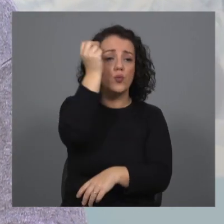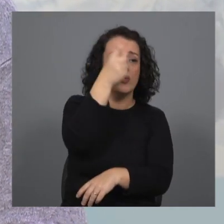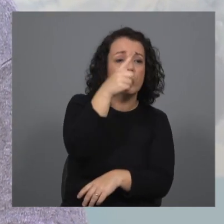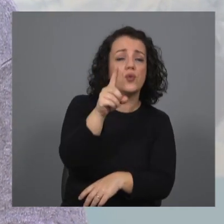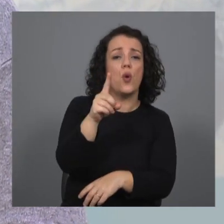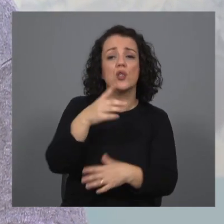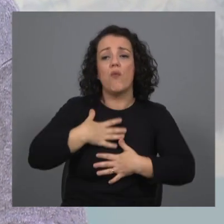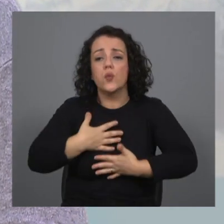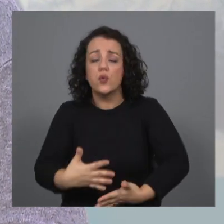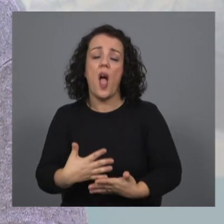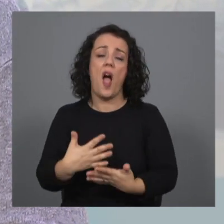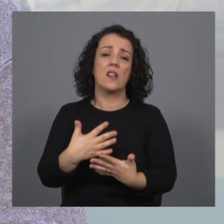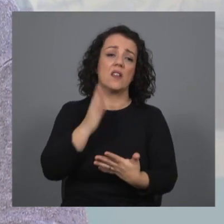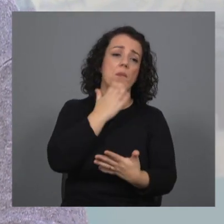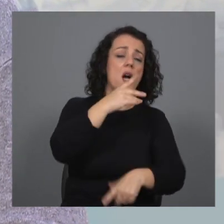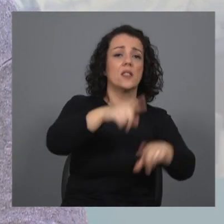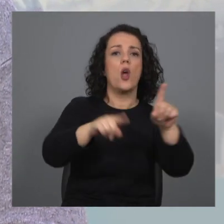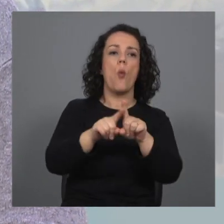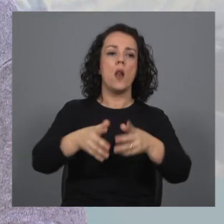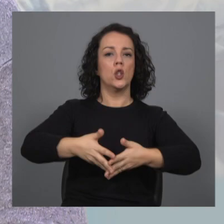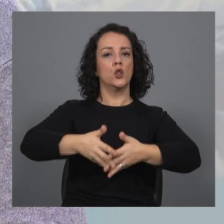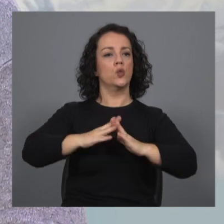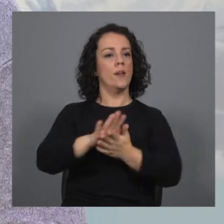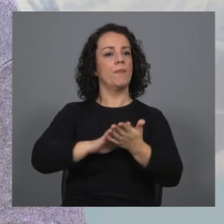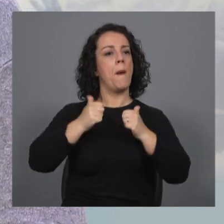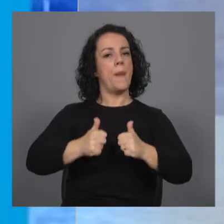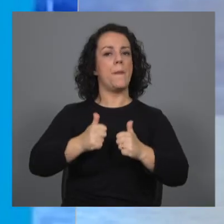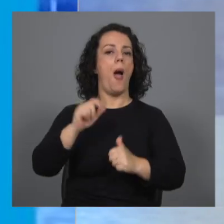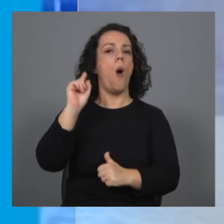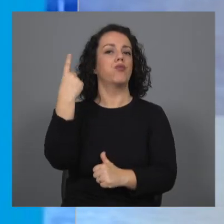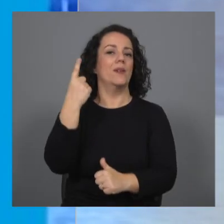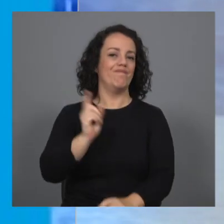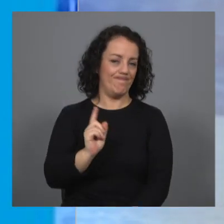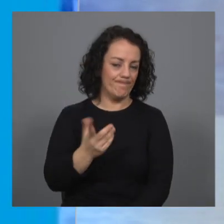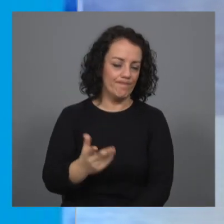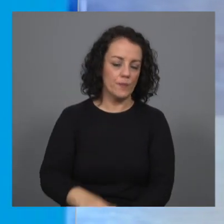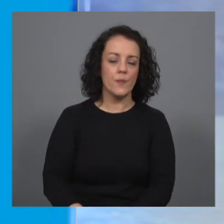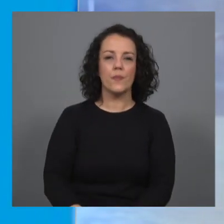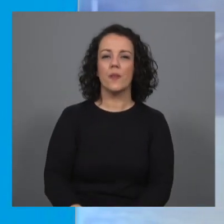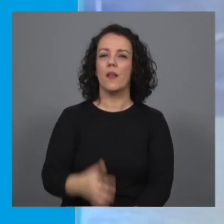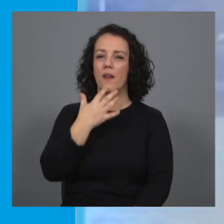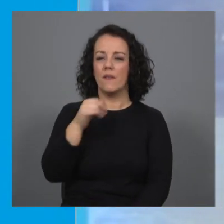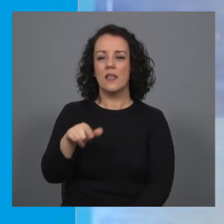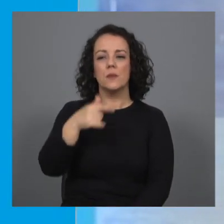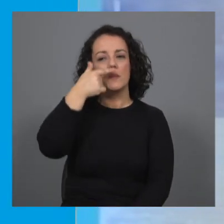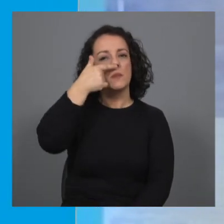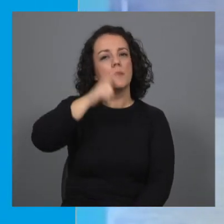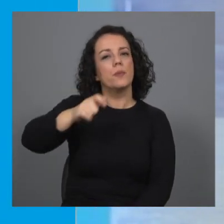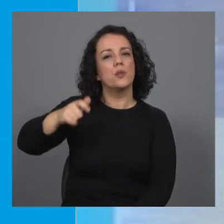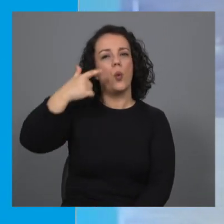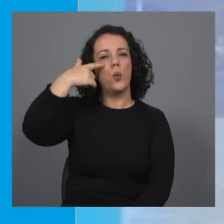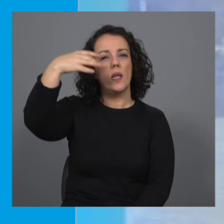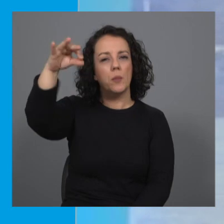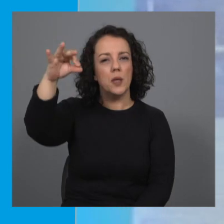estruturada, da forma correta como devia ser. De facto, a situação da população imigrante e também